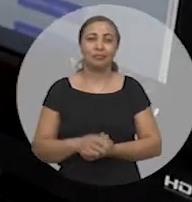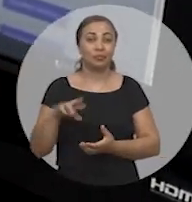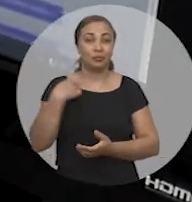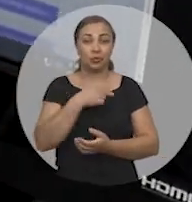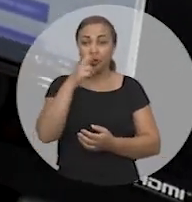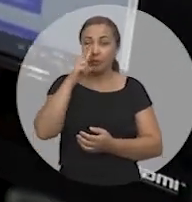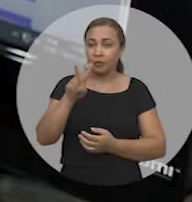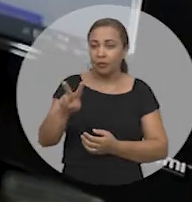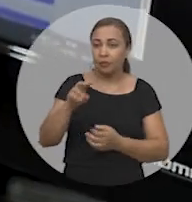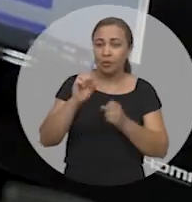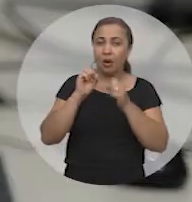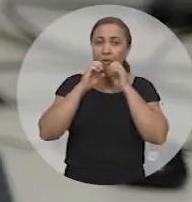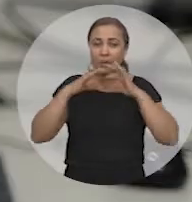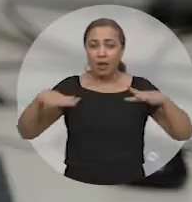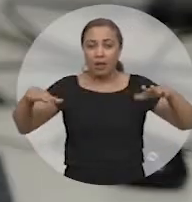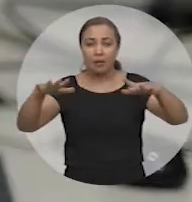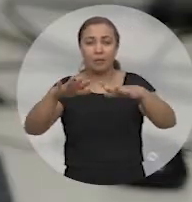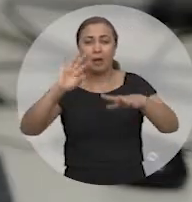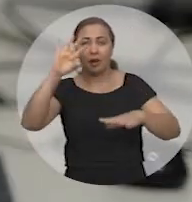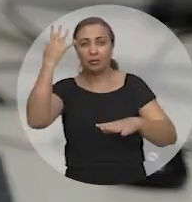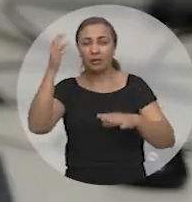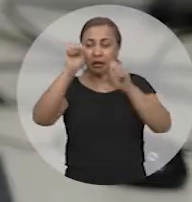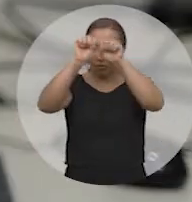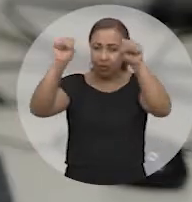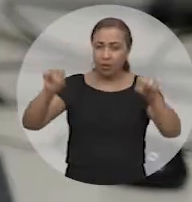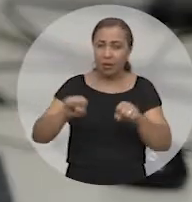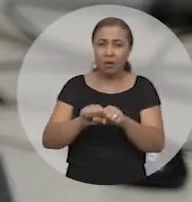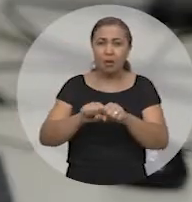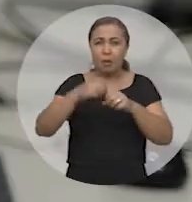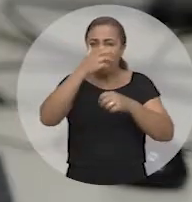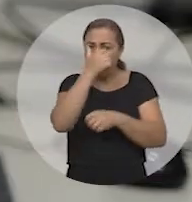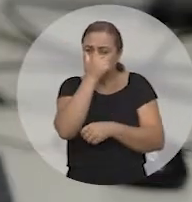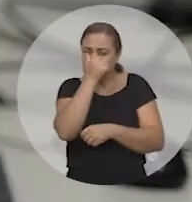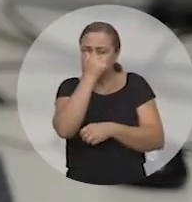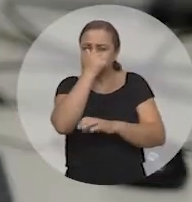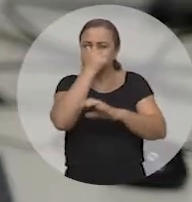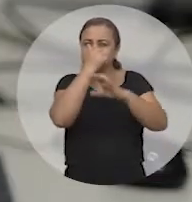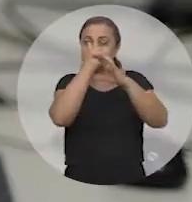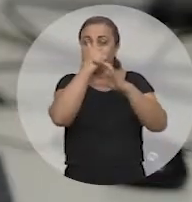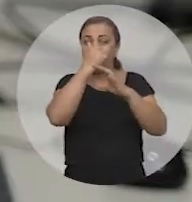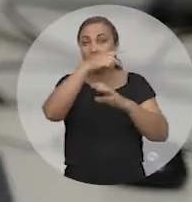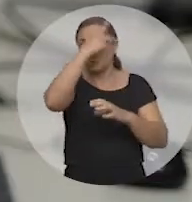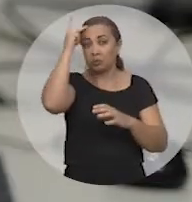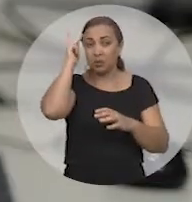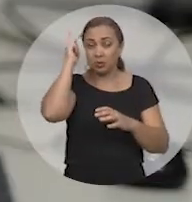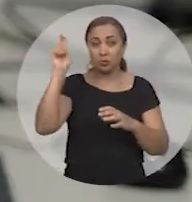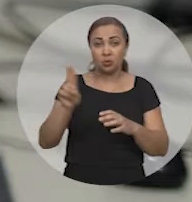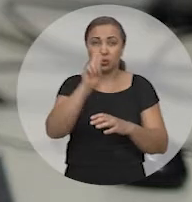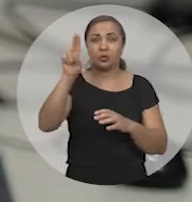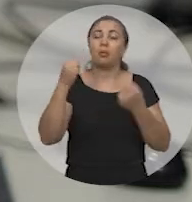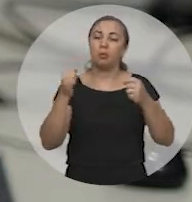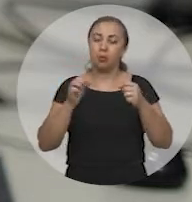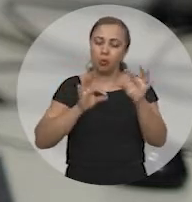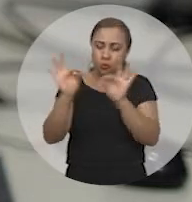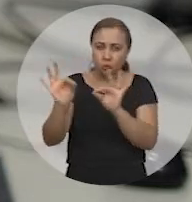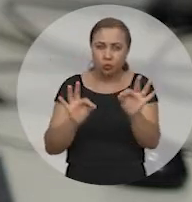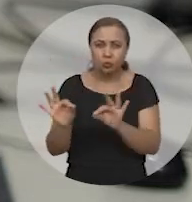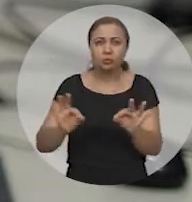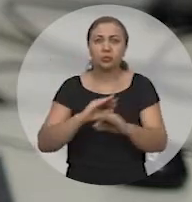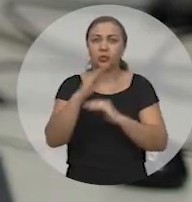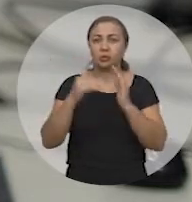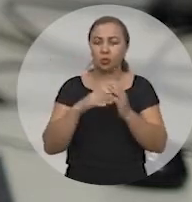gente viu a pandemia acontecer, o sistema se encher de usuários, né? Então a gente pôde gerenciar todo